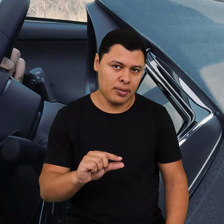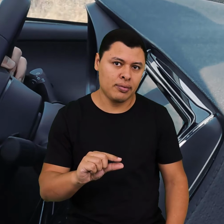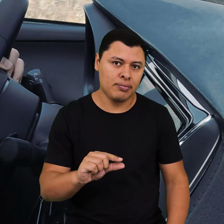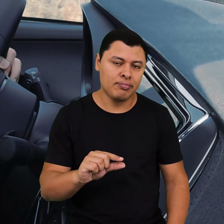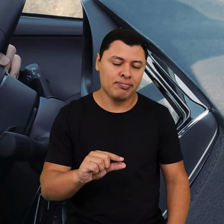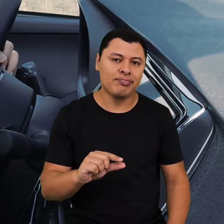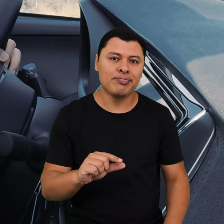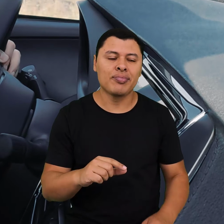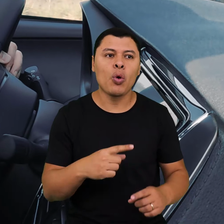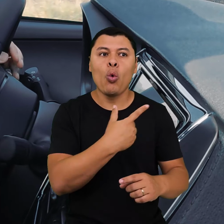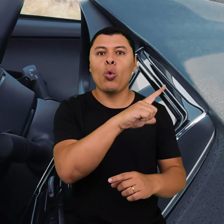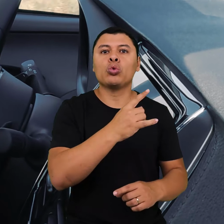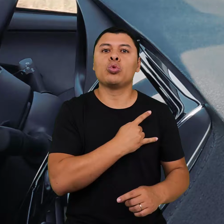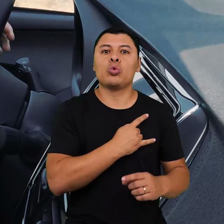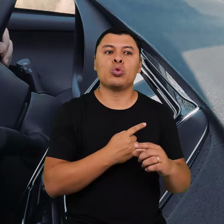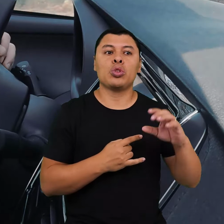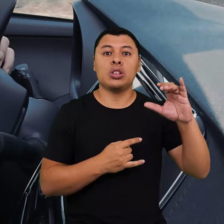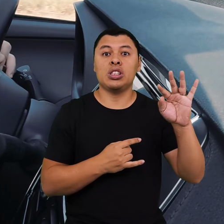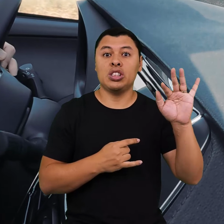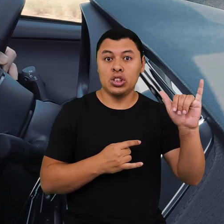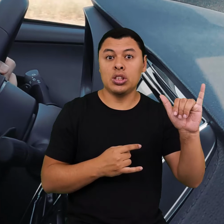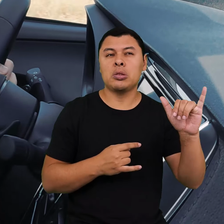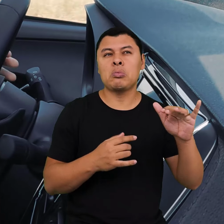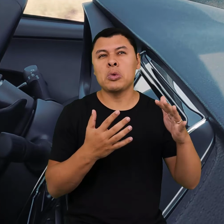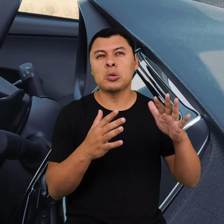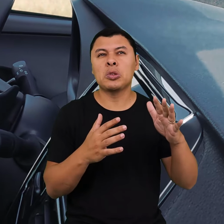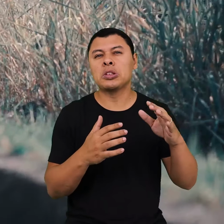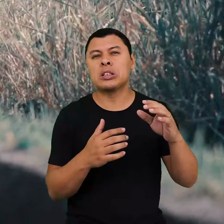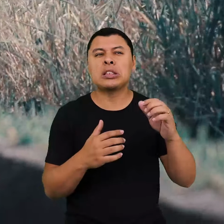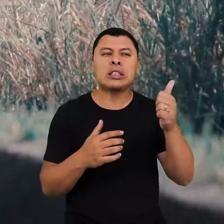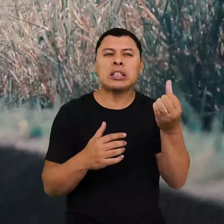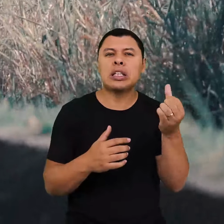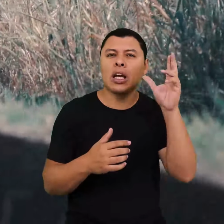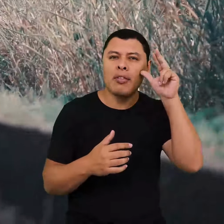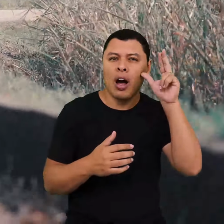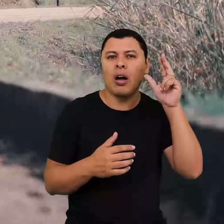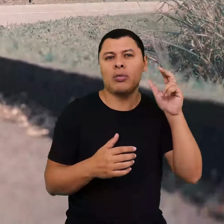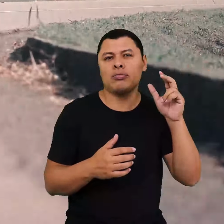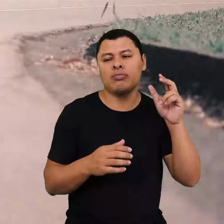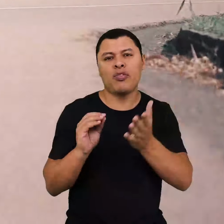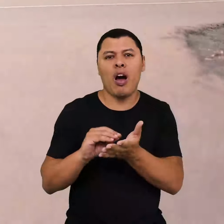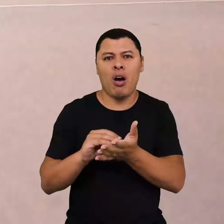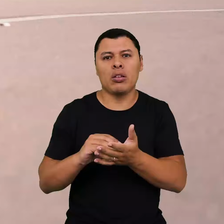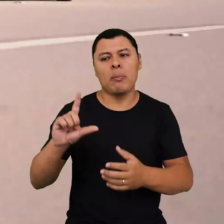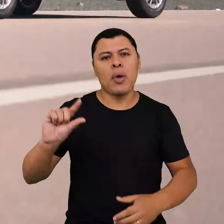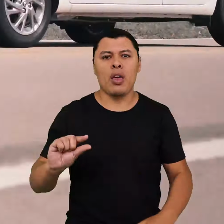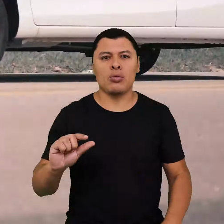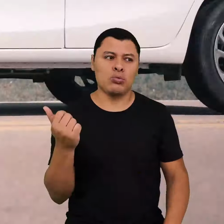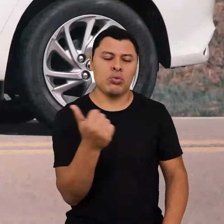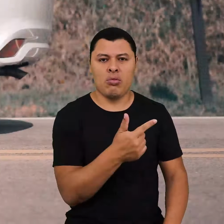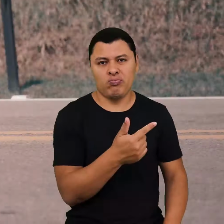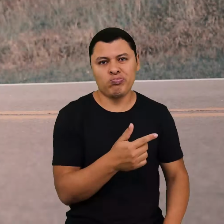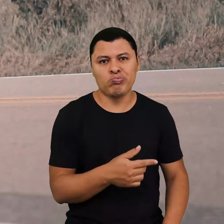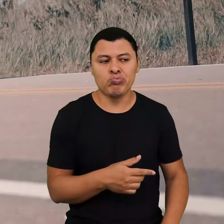motor do New City, por exemplo, e 18 em relação ao Polo, né? Então faz parte, assim, esse é o preço que você paga,